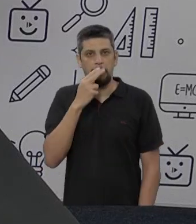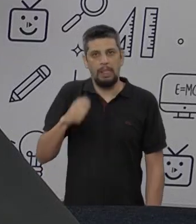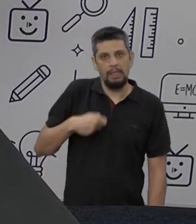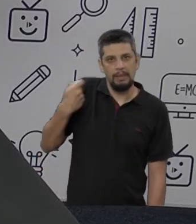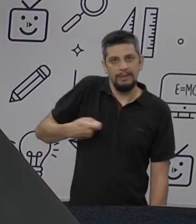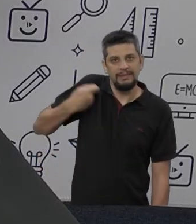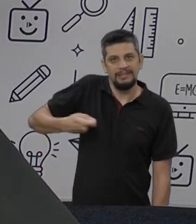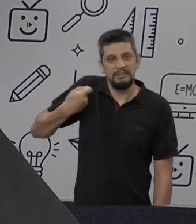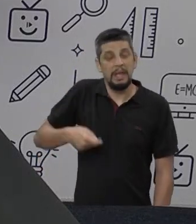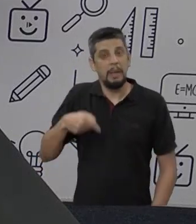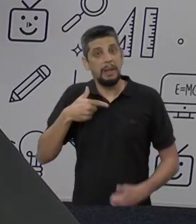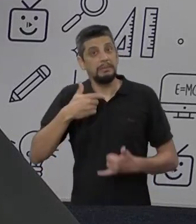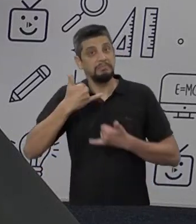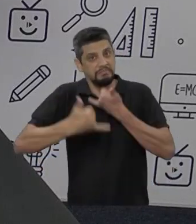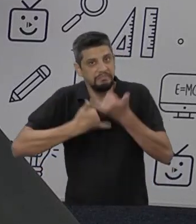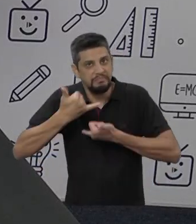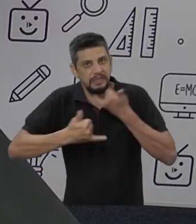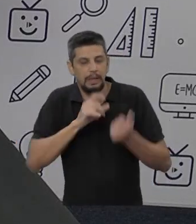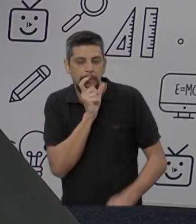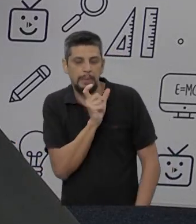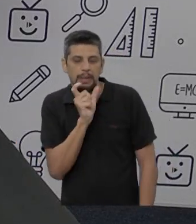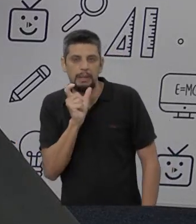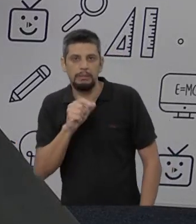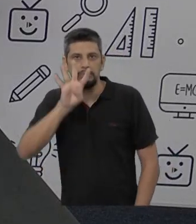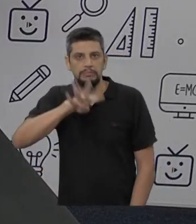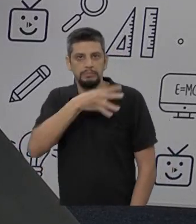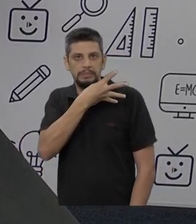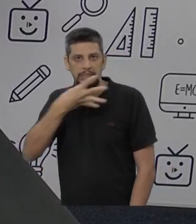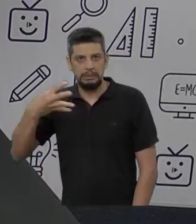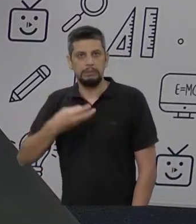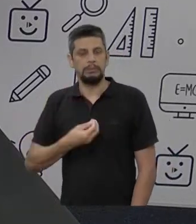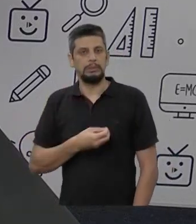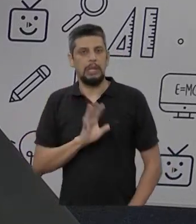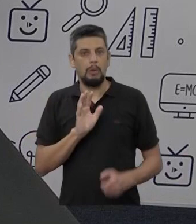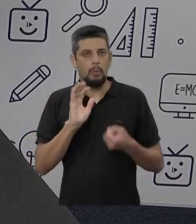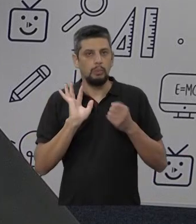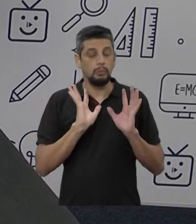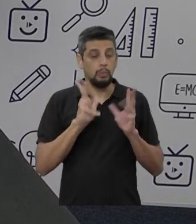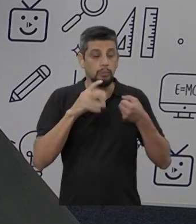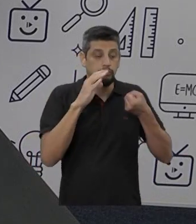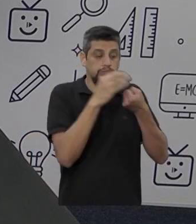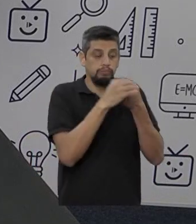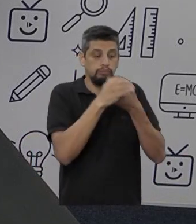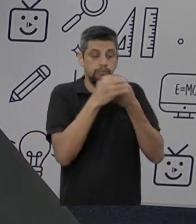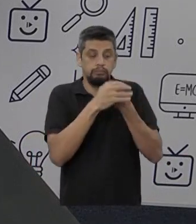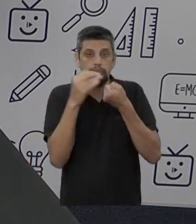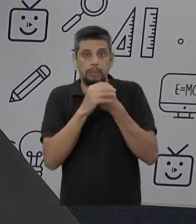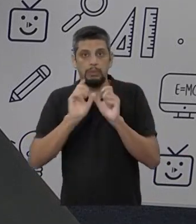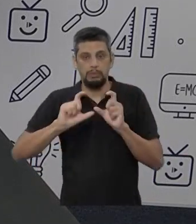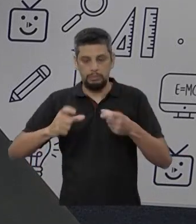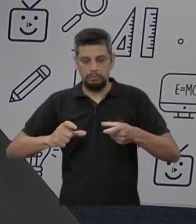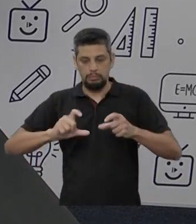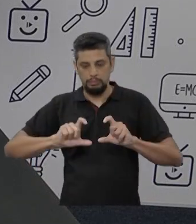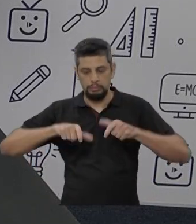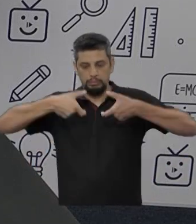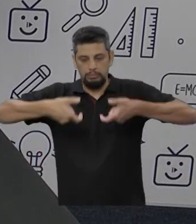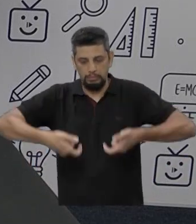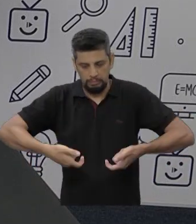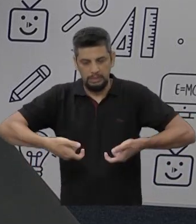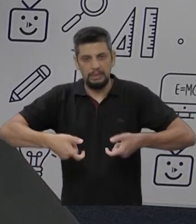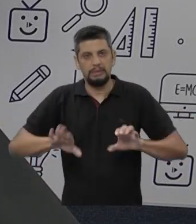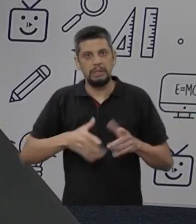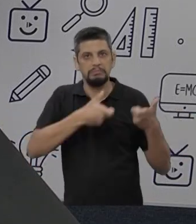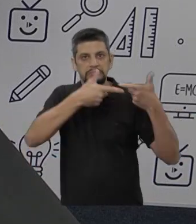Chaplin. E para esse jogo, essas palavras da tabela estão aqui escondidinhas, todas viradas para